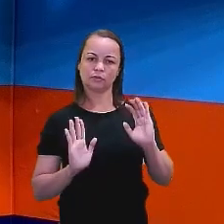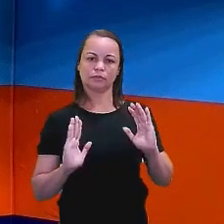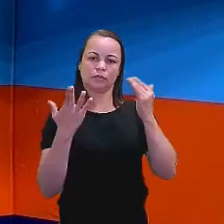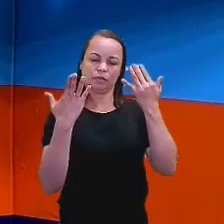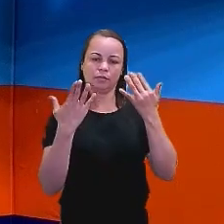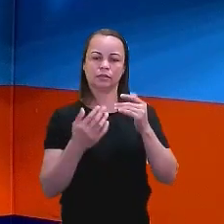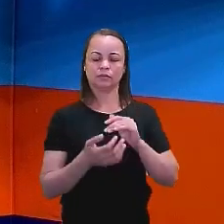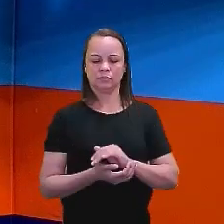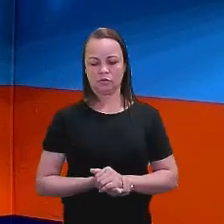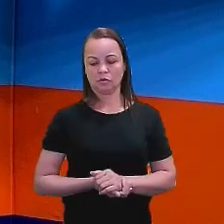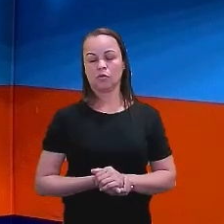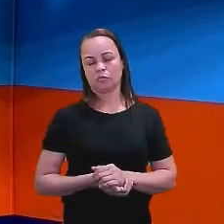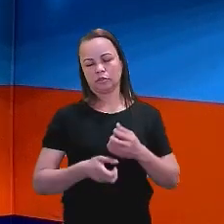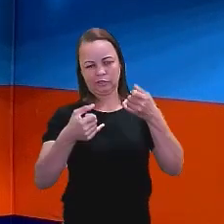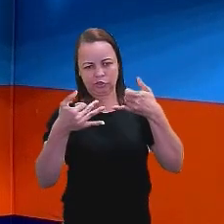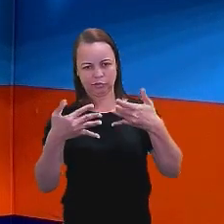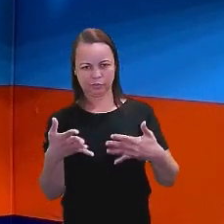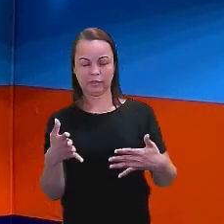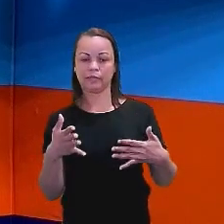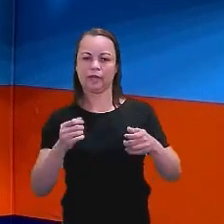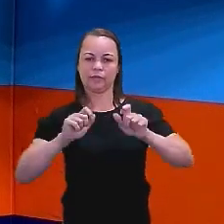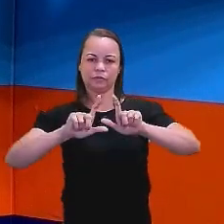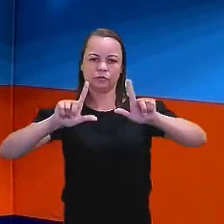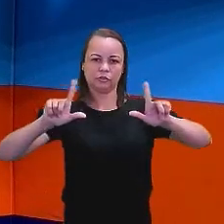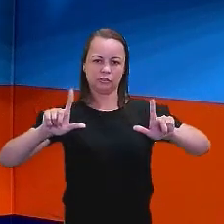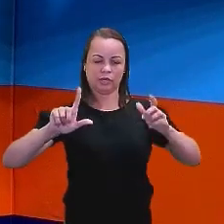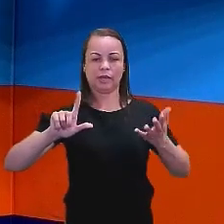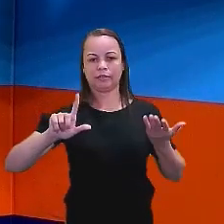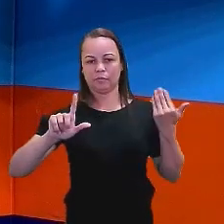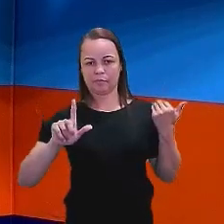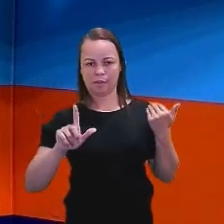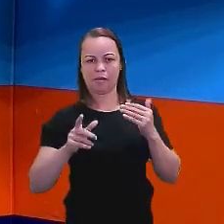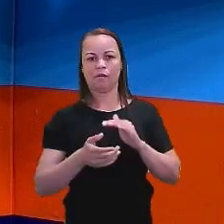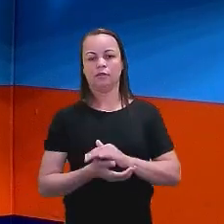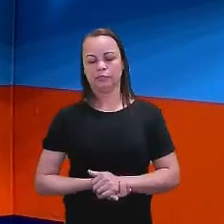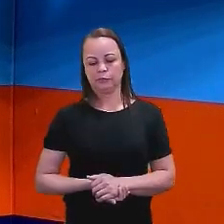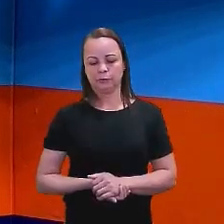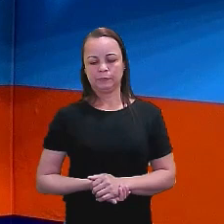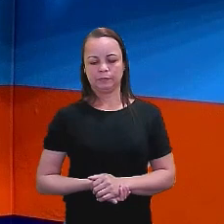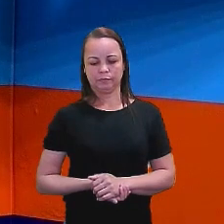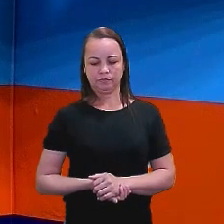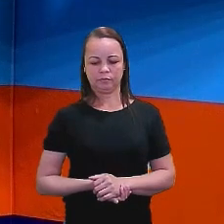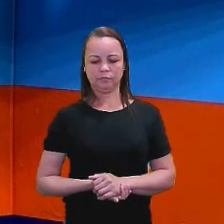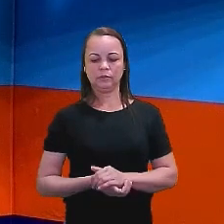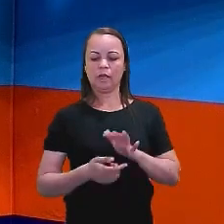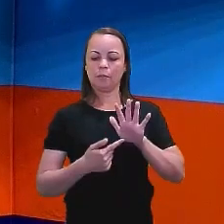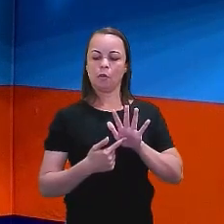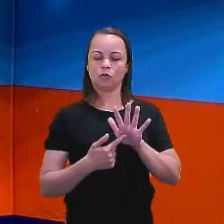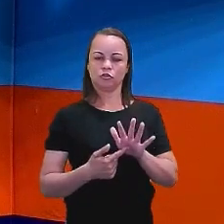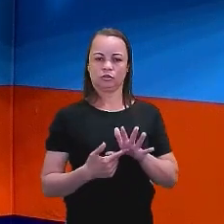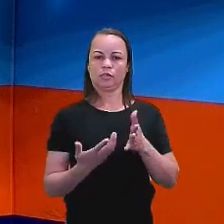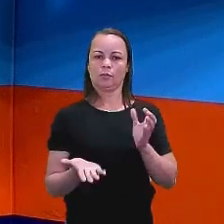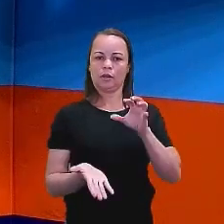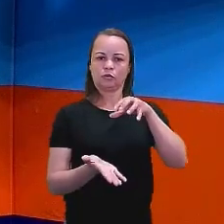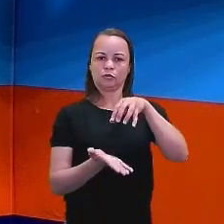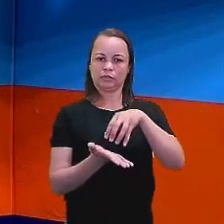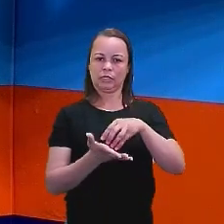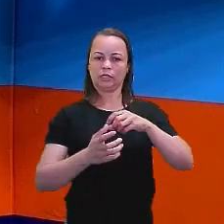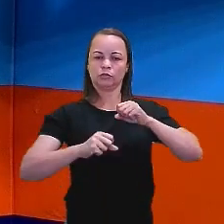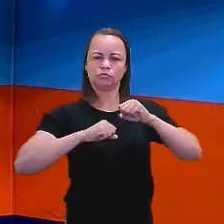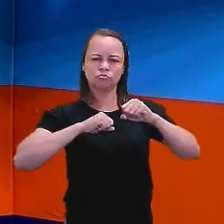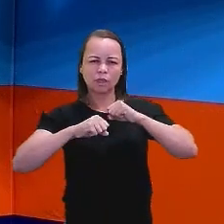é, como eu havia dito no slide anterior, é trazer para o centro do debate